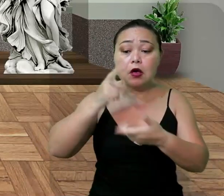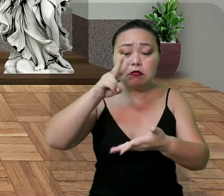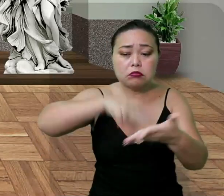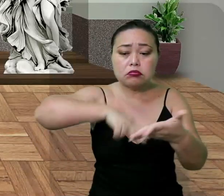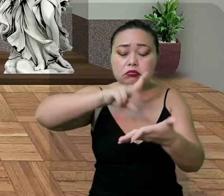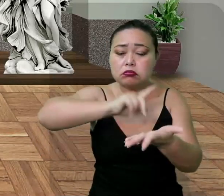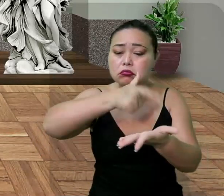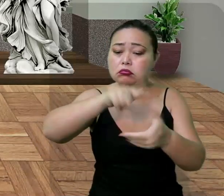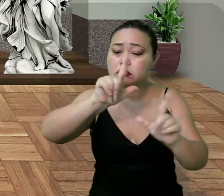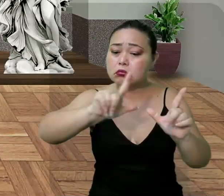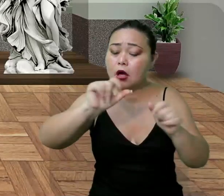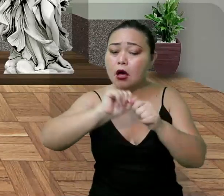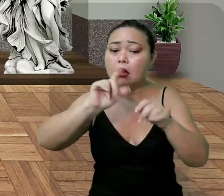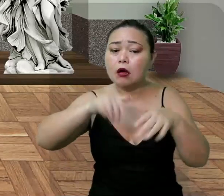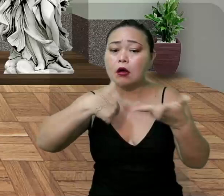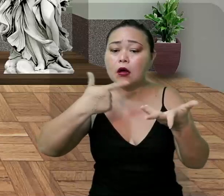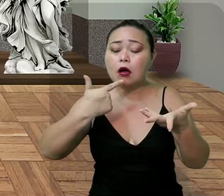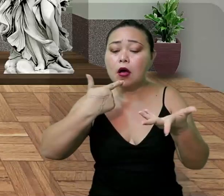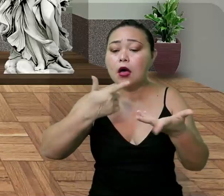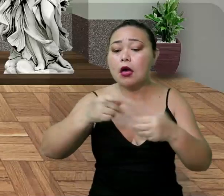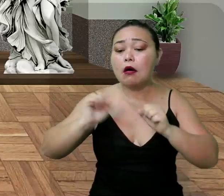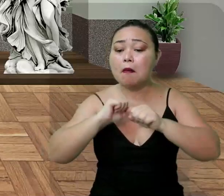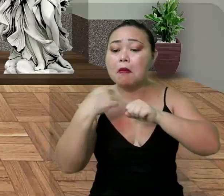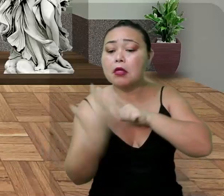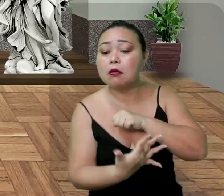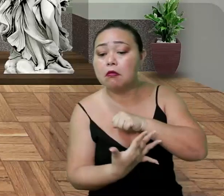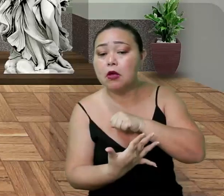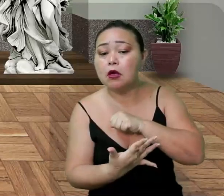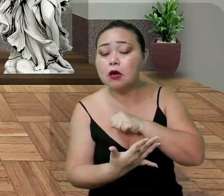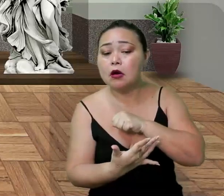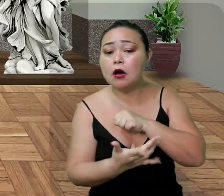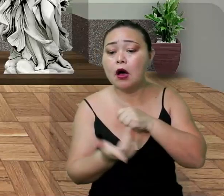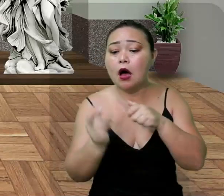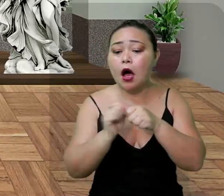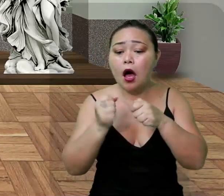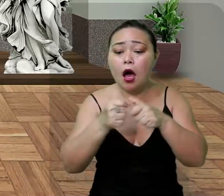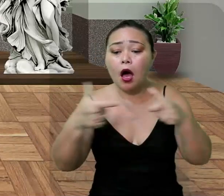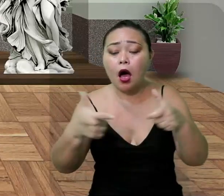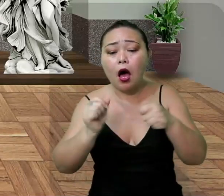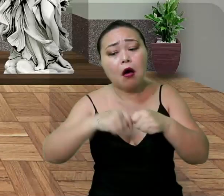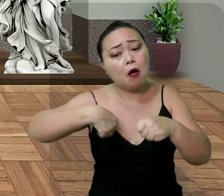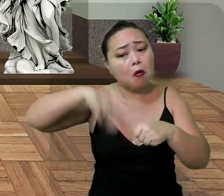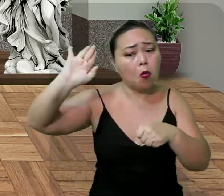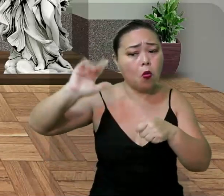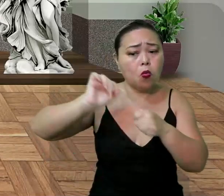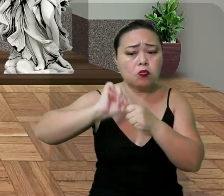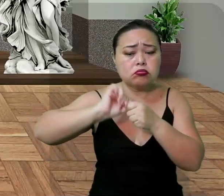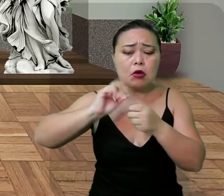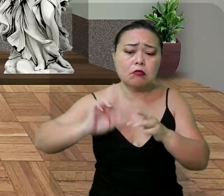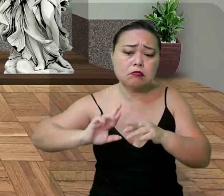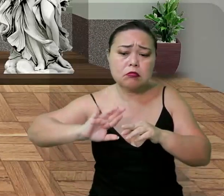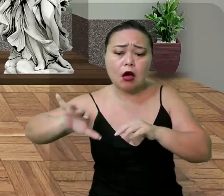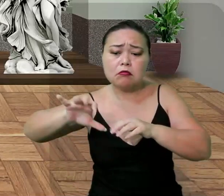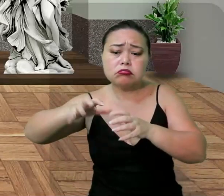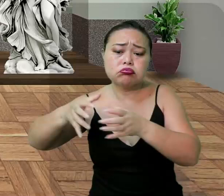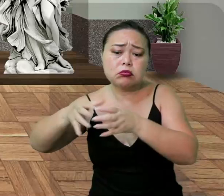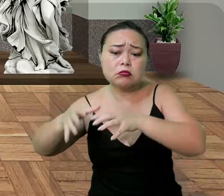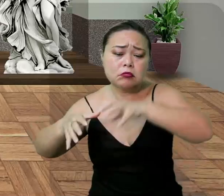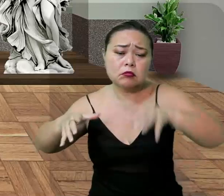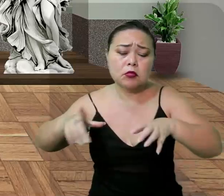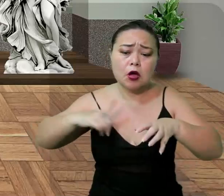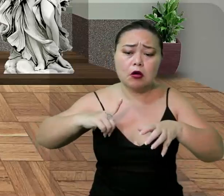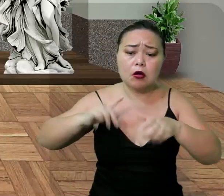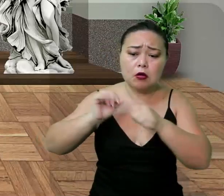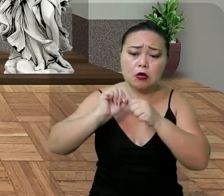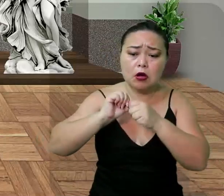que falou assim, porque com a pandemia aumentou ainda mais essa diferença social